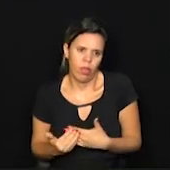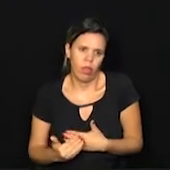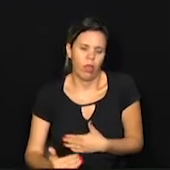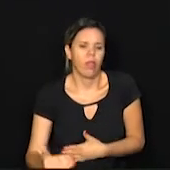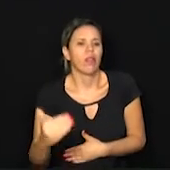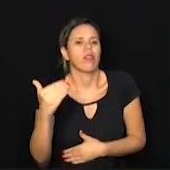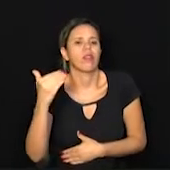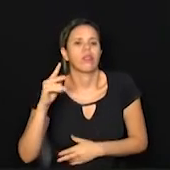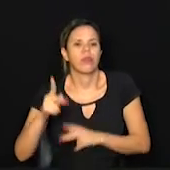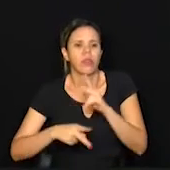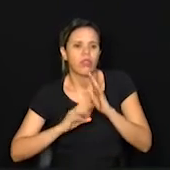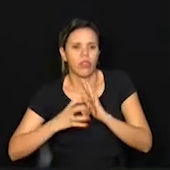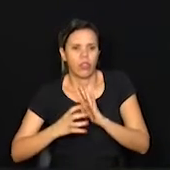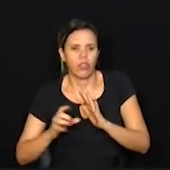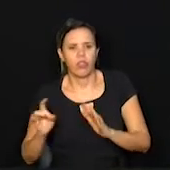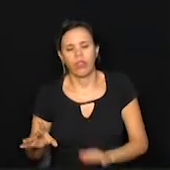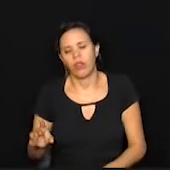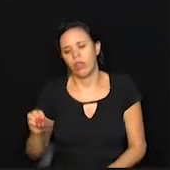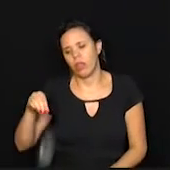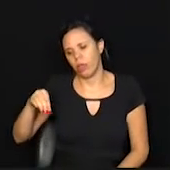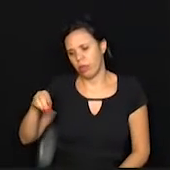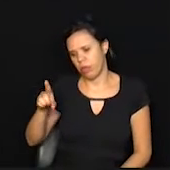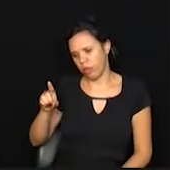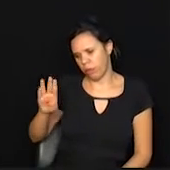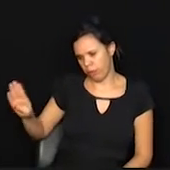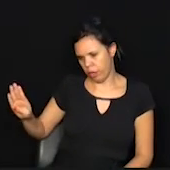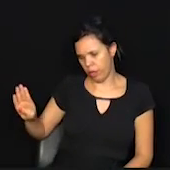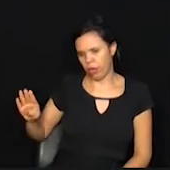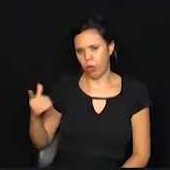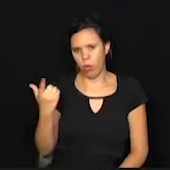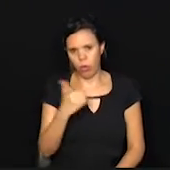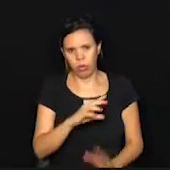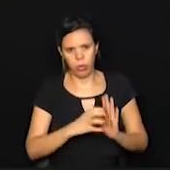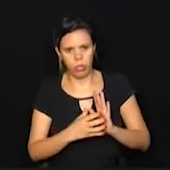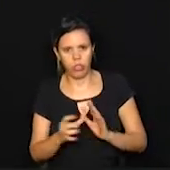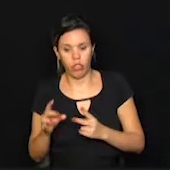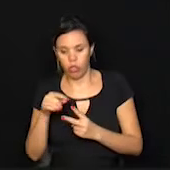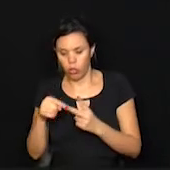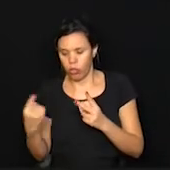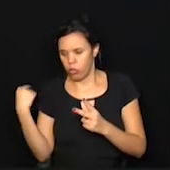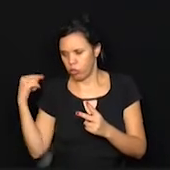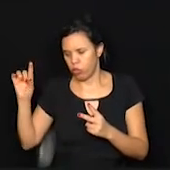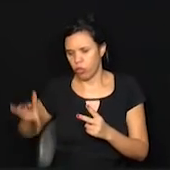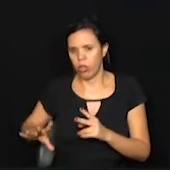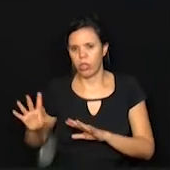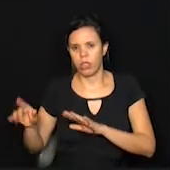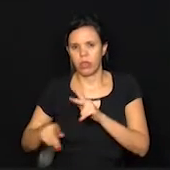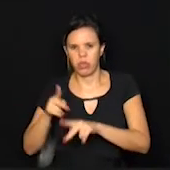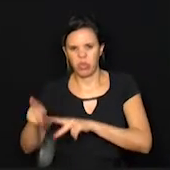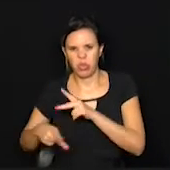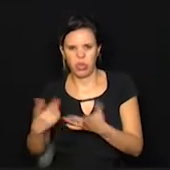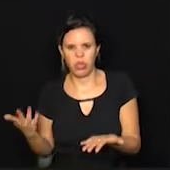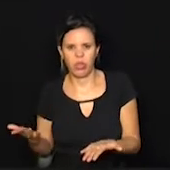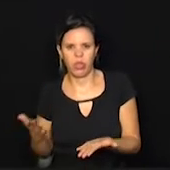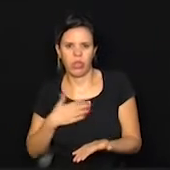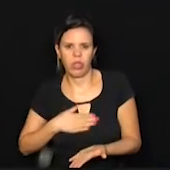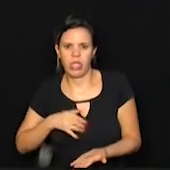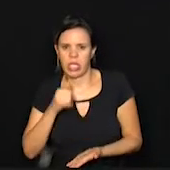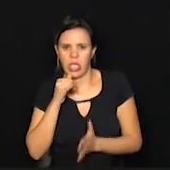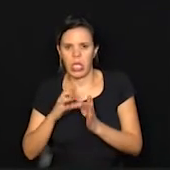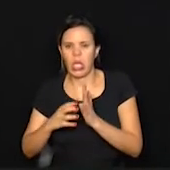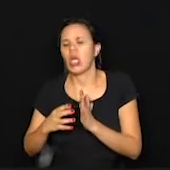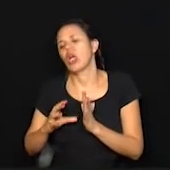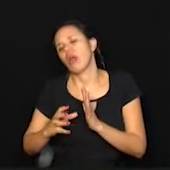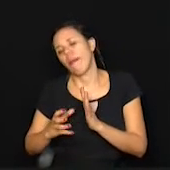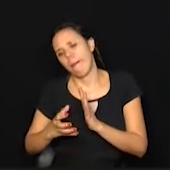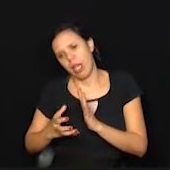do bipartidarismo só tinham MDB espero mesmo para esses políticos de aluguel igual a soma de partir